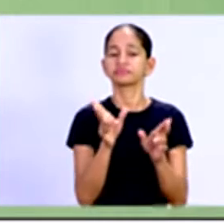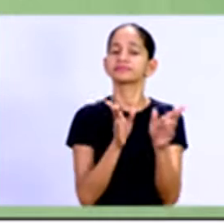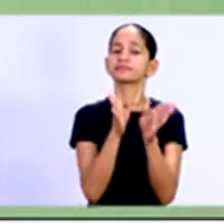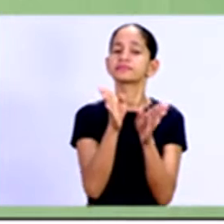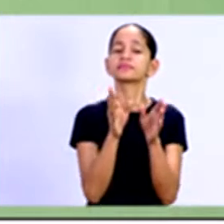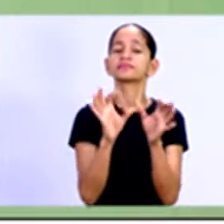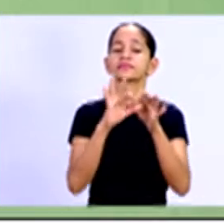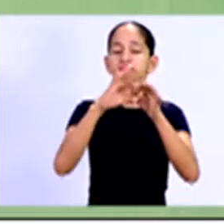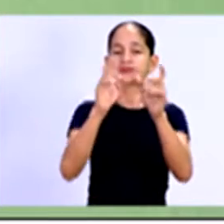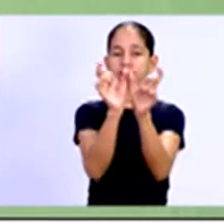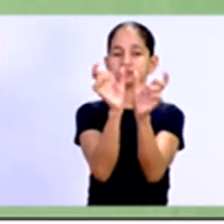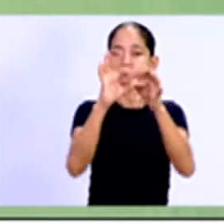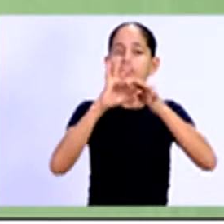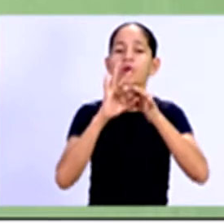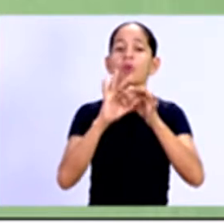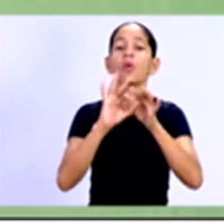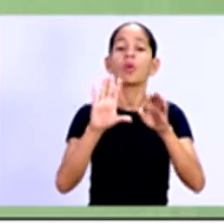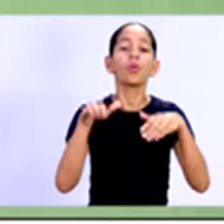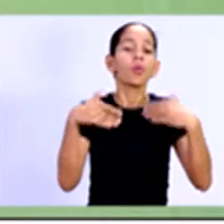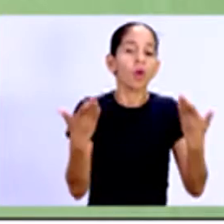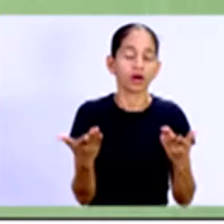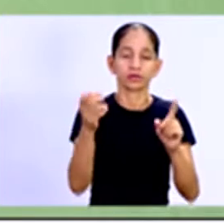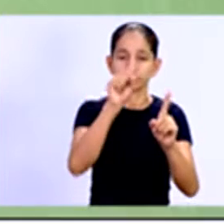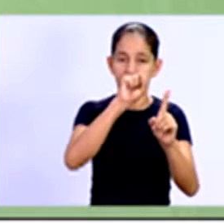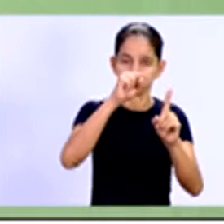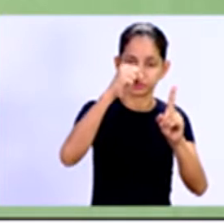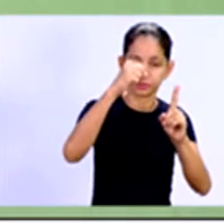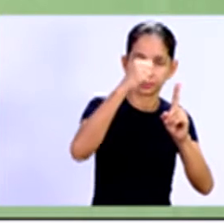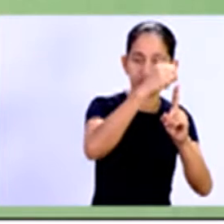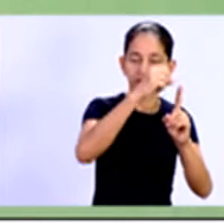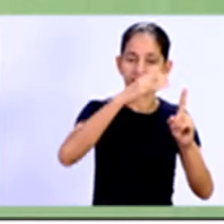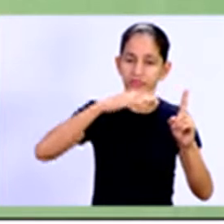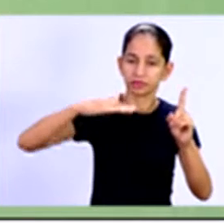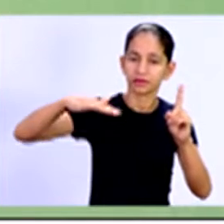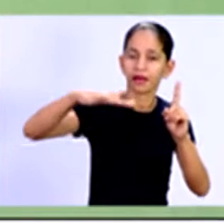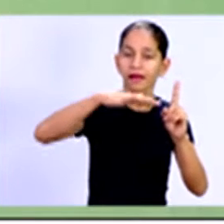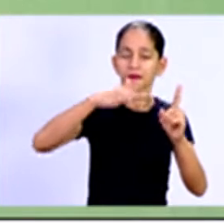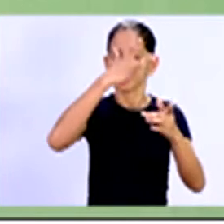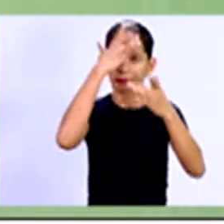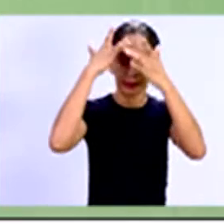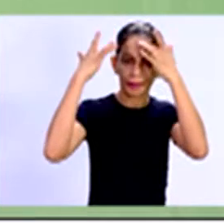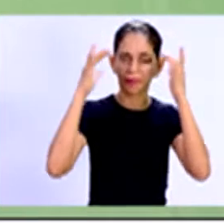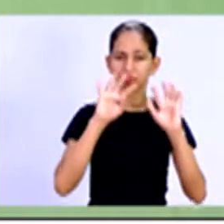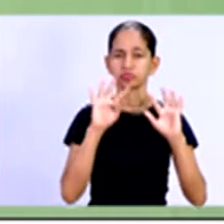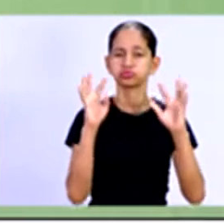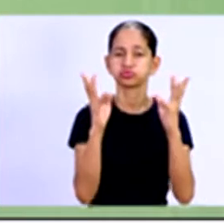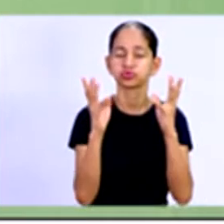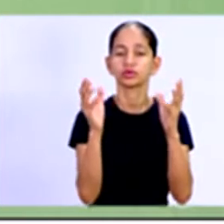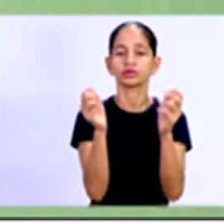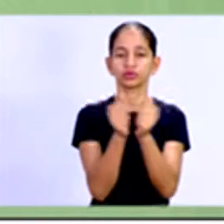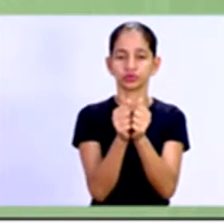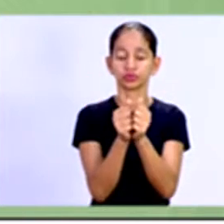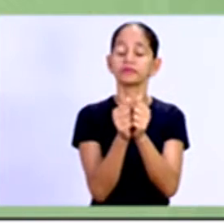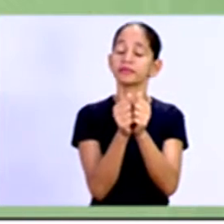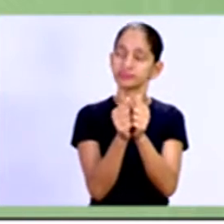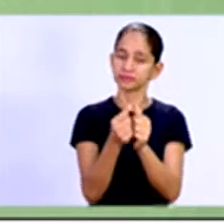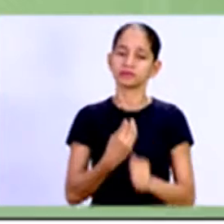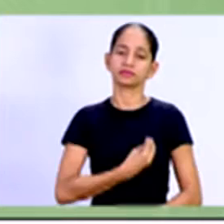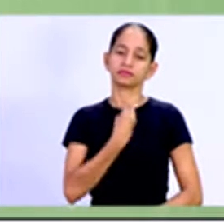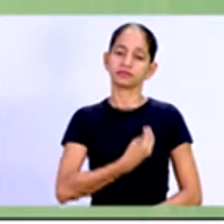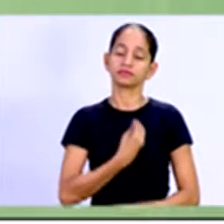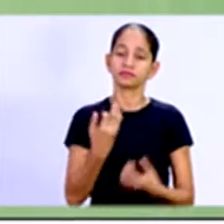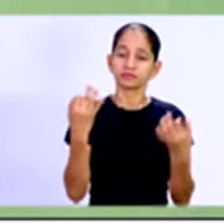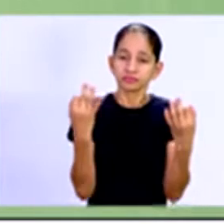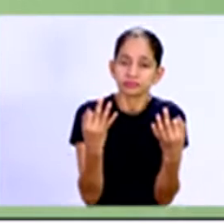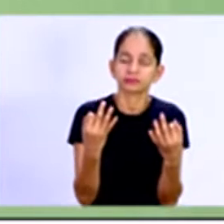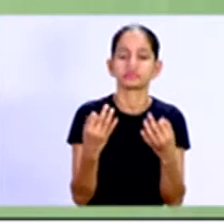indivíduo tem na sociedade. Então, essa conduta ética, ela pressupõe justamente o que nós falamos a respeito do